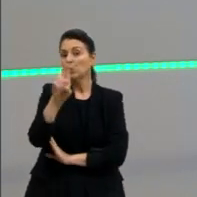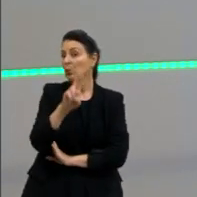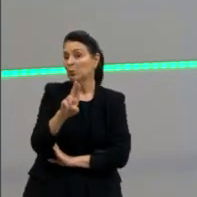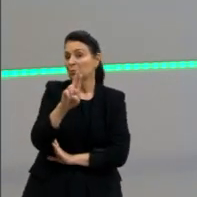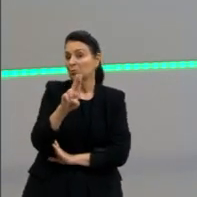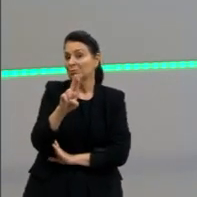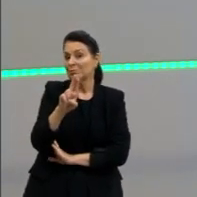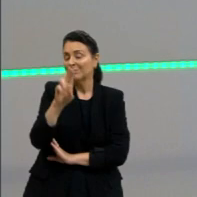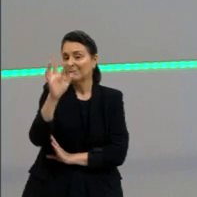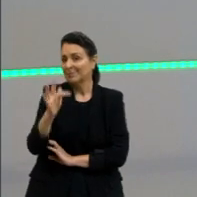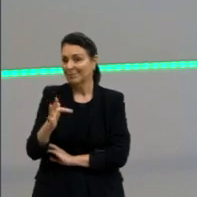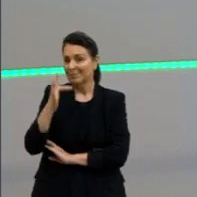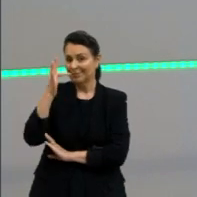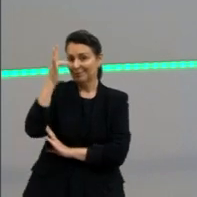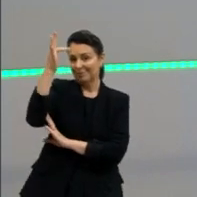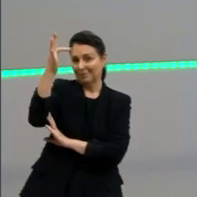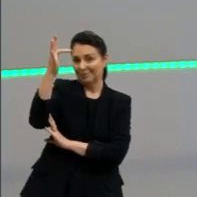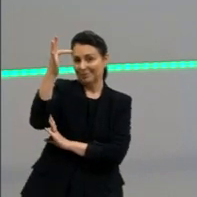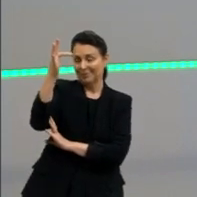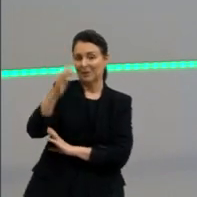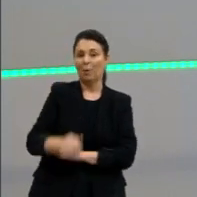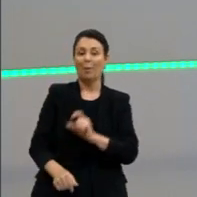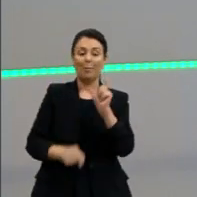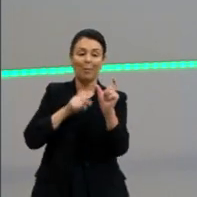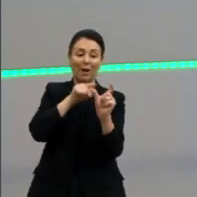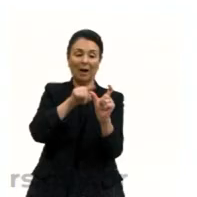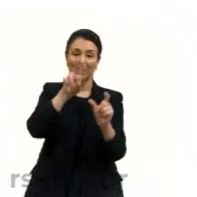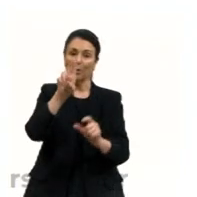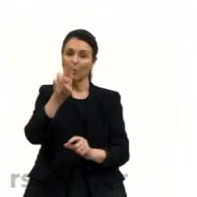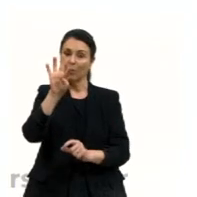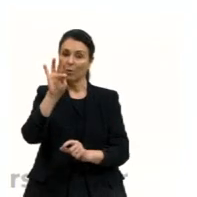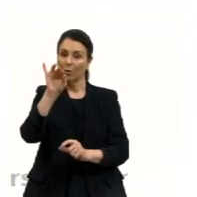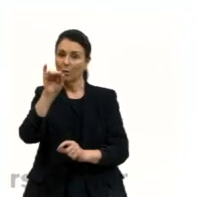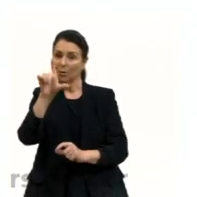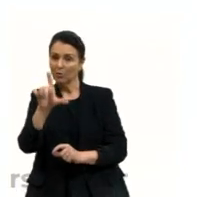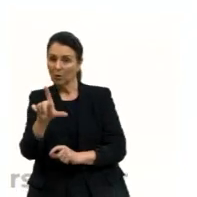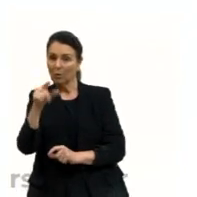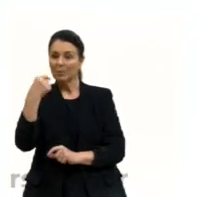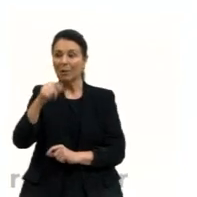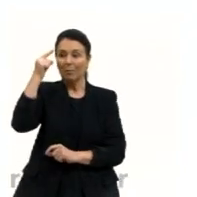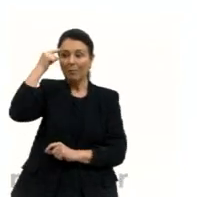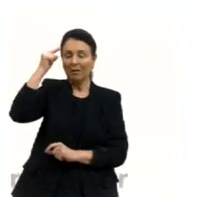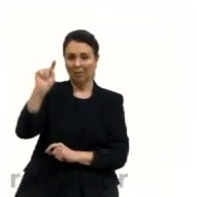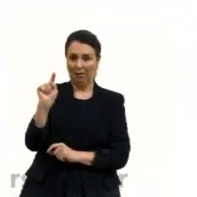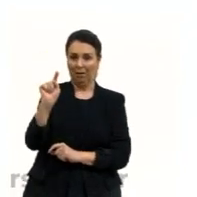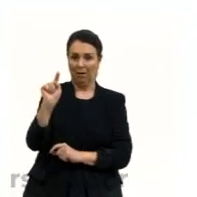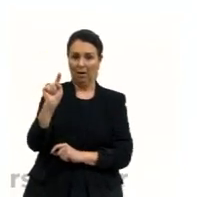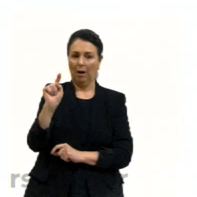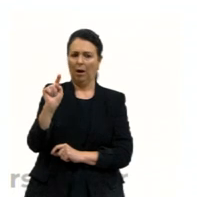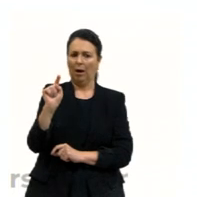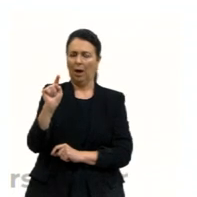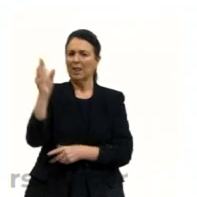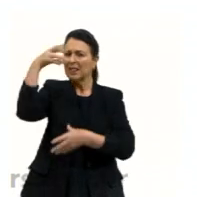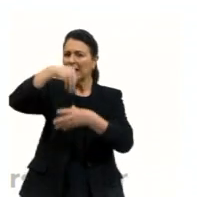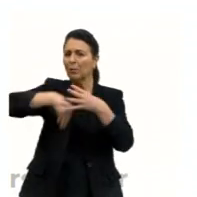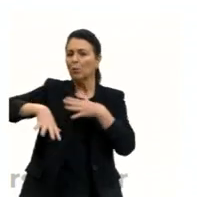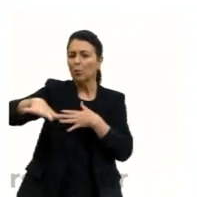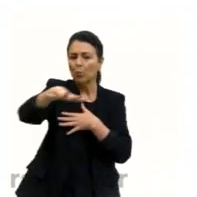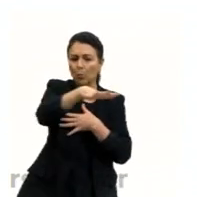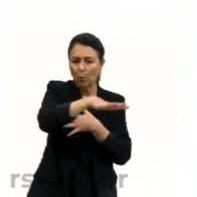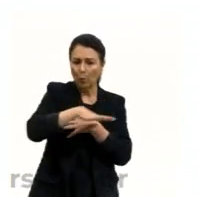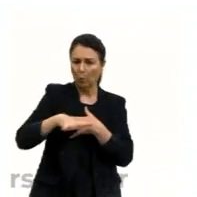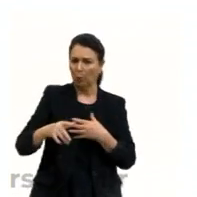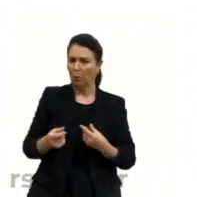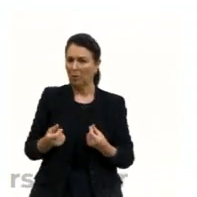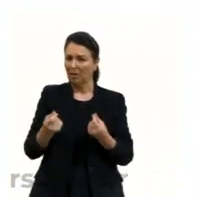o termo útil né precisamos repensar Como é utilizado se ele é útil mercadologicamente ou essa